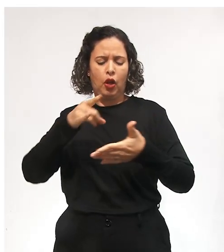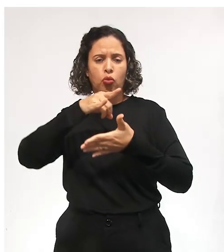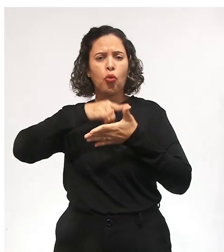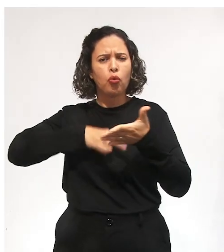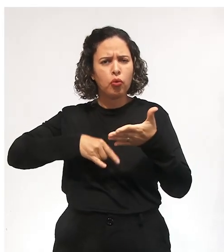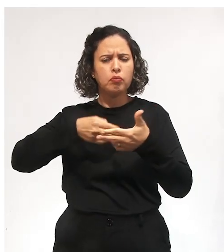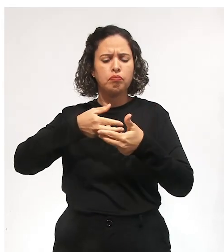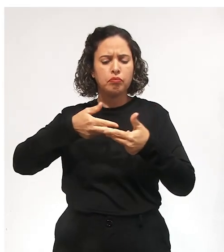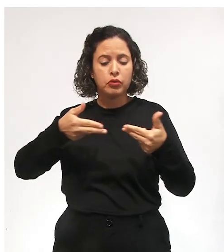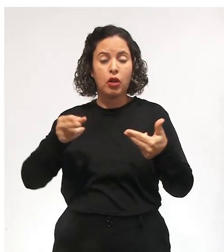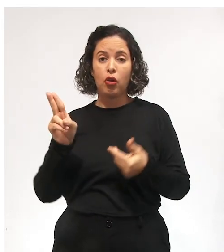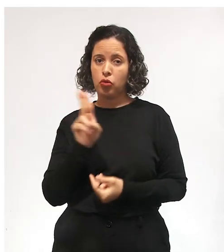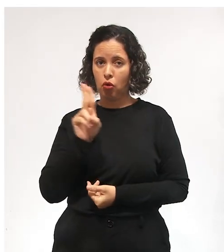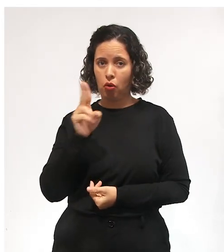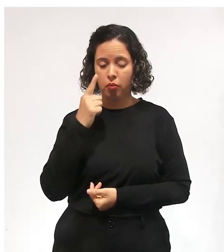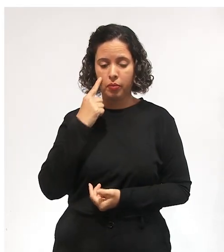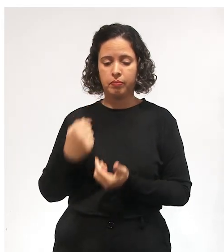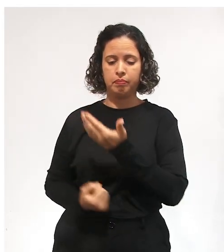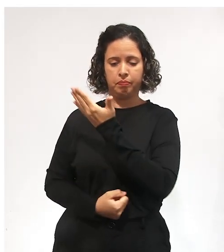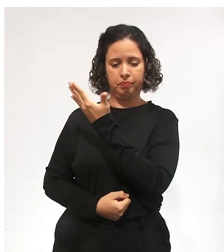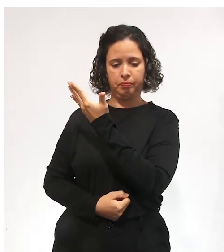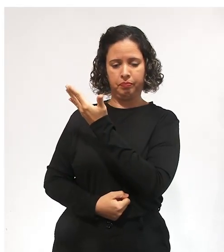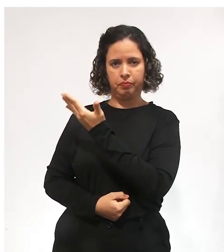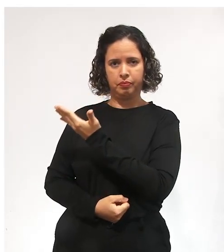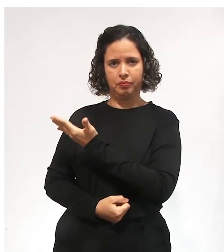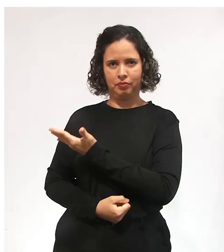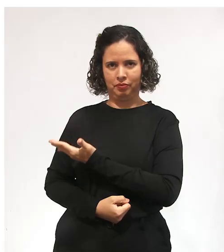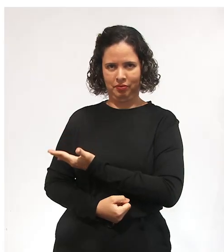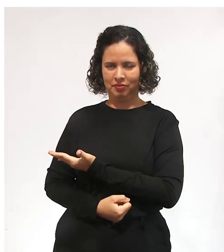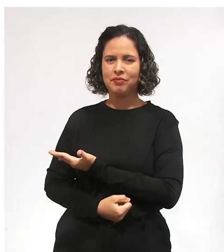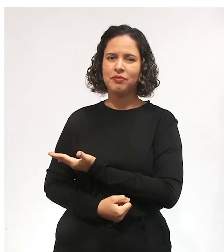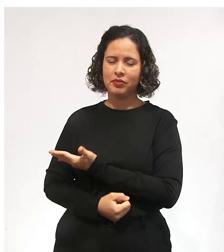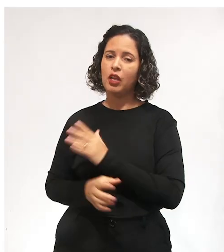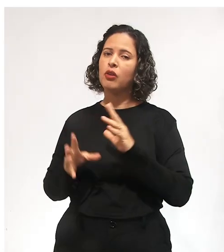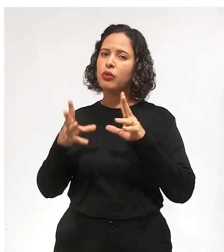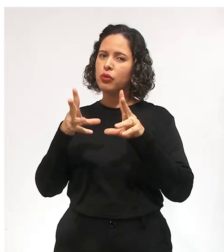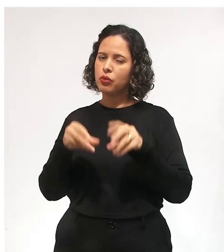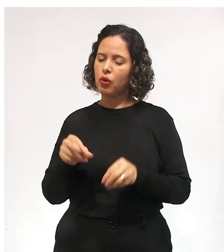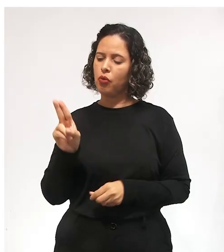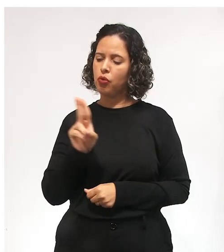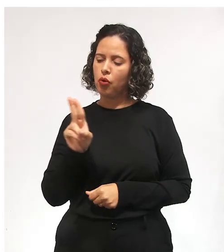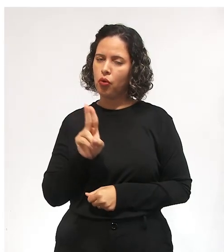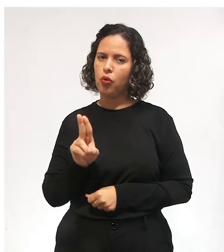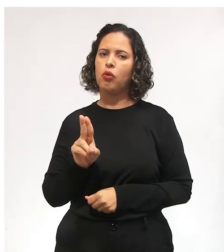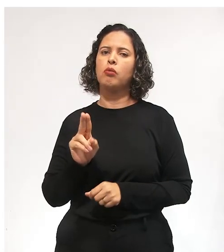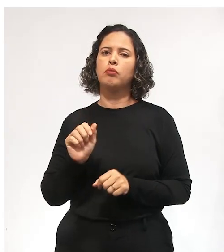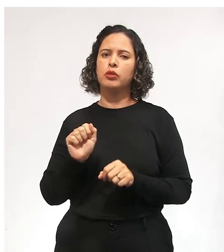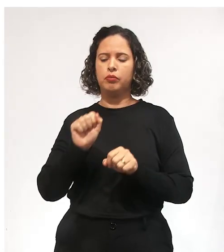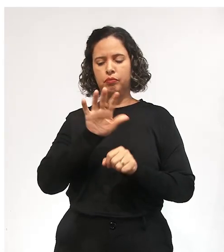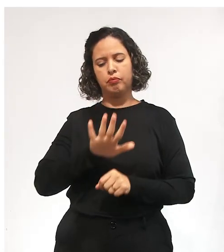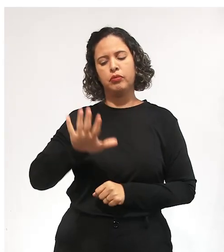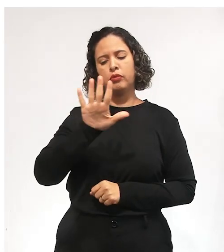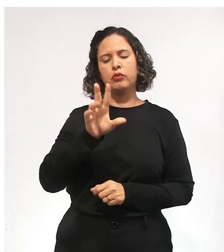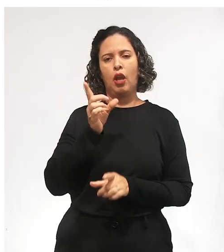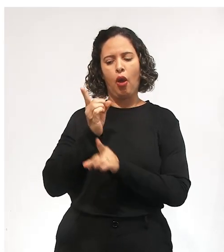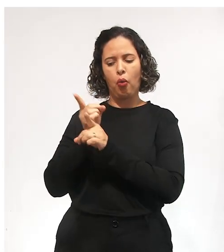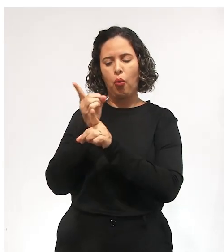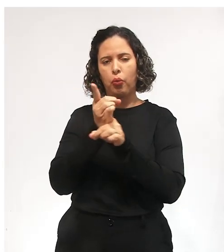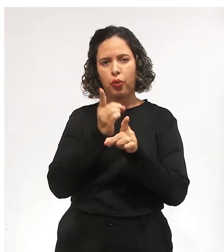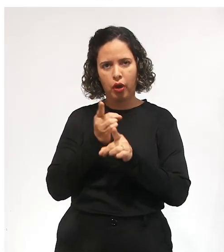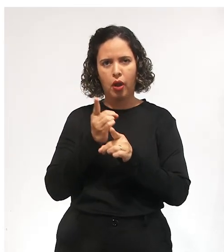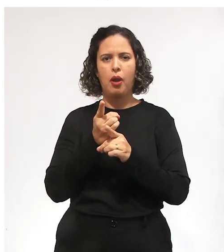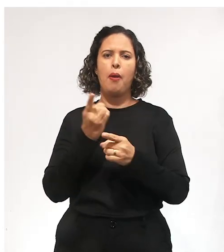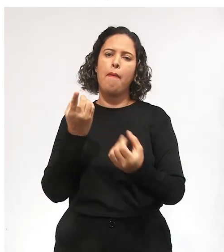nomes diferentinhos aqui, ó. Tem todo esse painel onde você pode utilizar e verificar